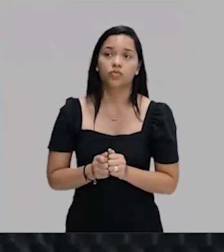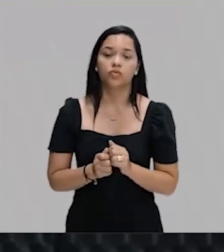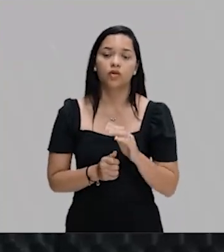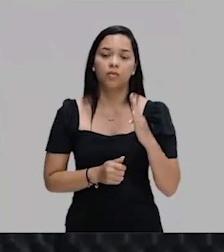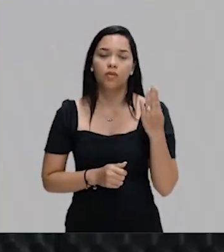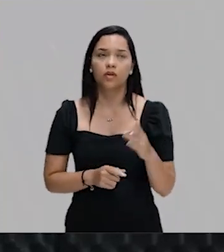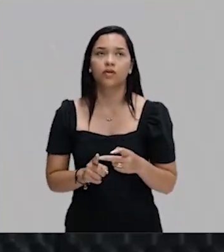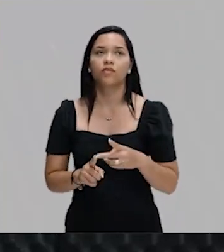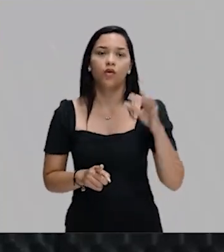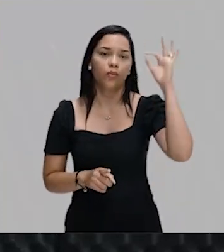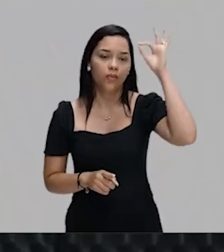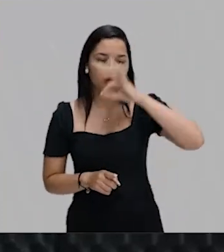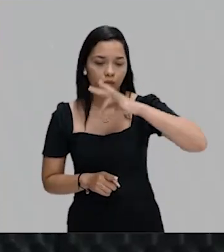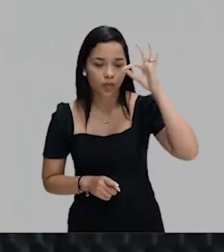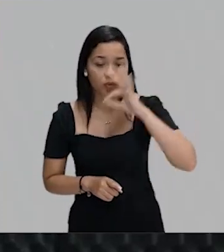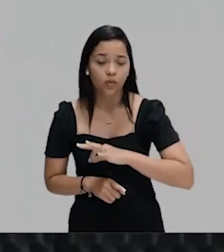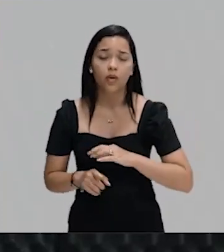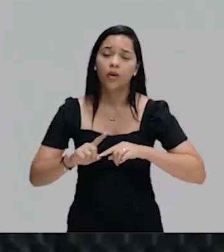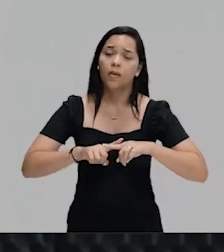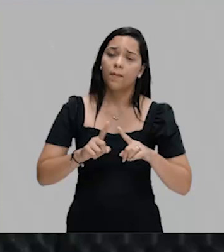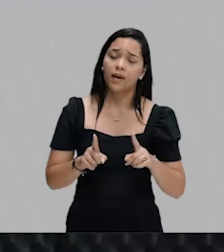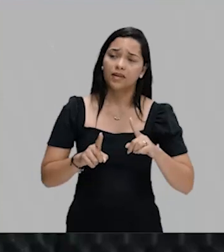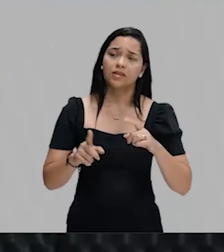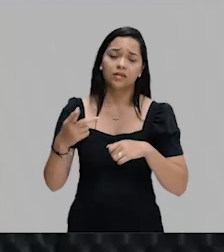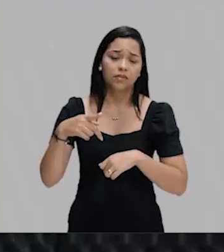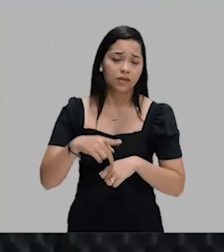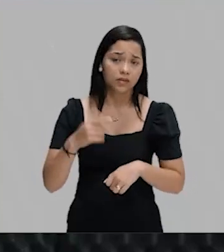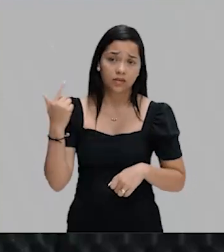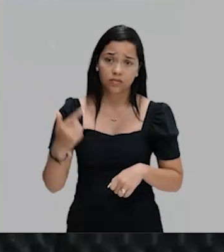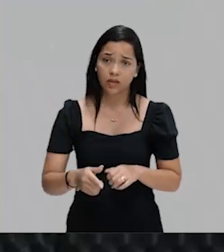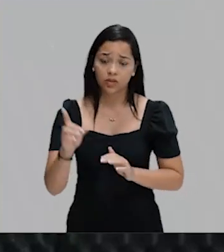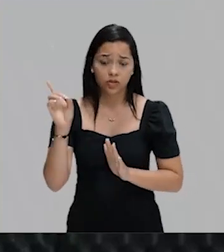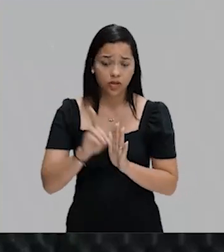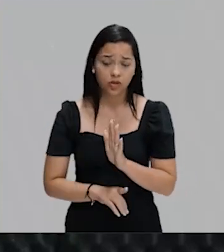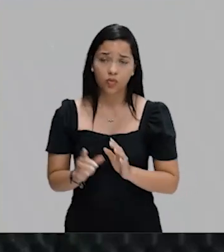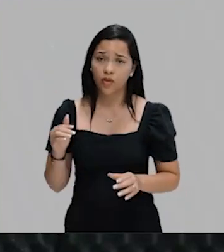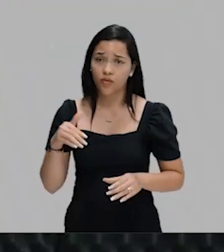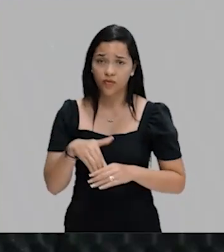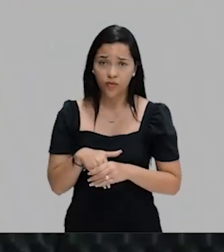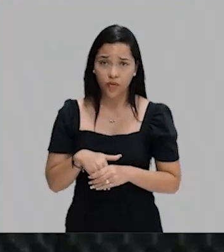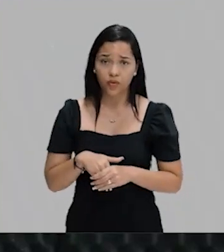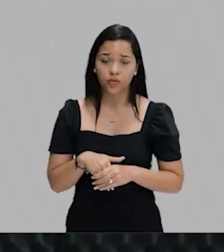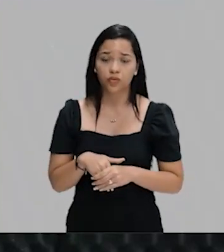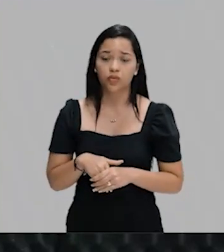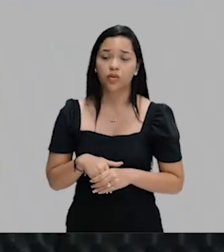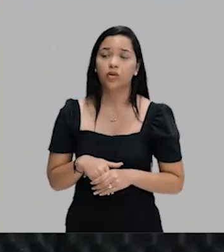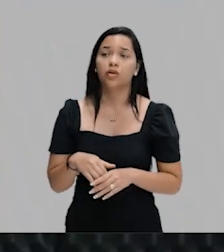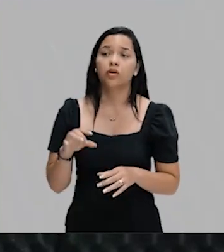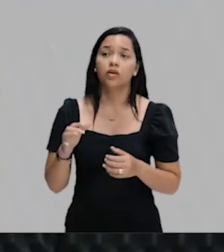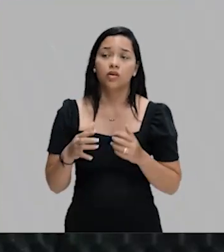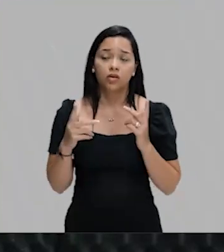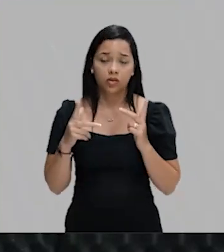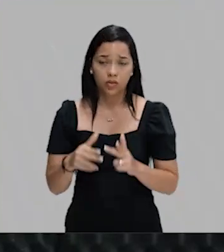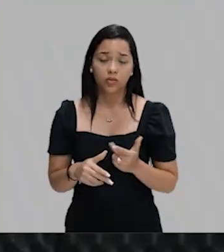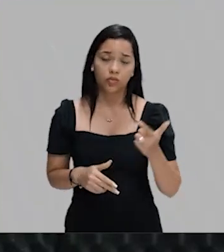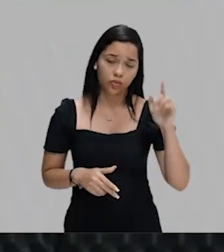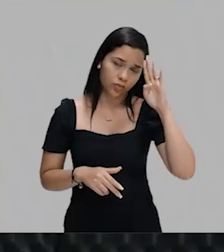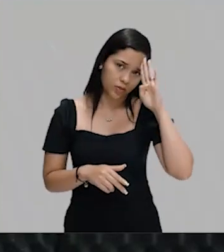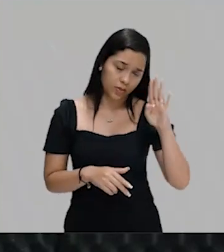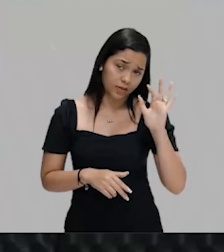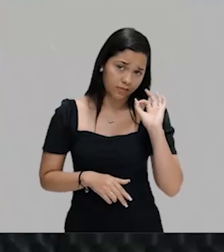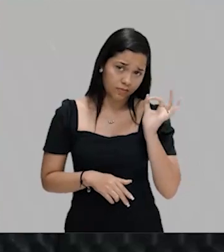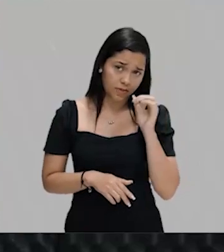a Bolívia, o Peru, tá certo? Só que estes países não têm direito a voto, tá certo? Nas decisões como os seus integrantes